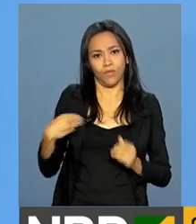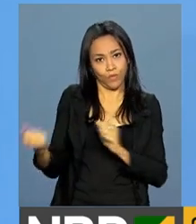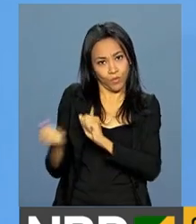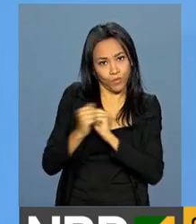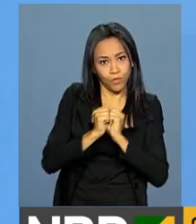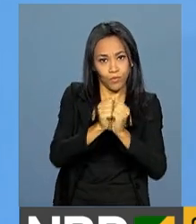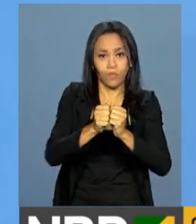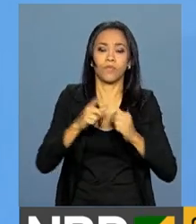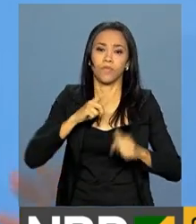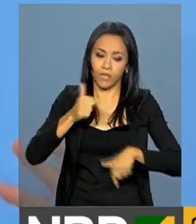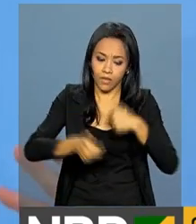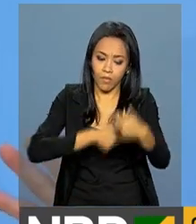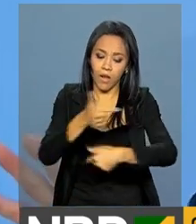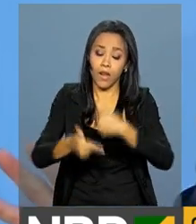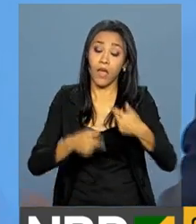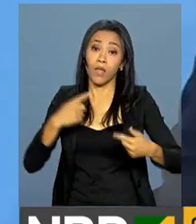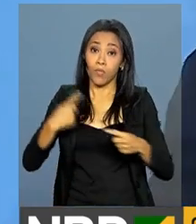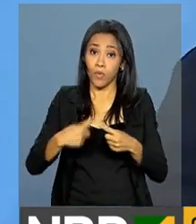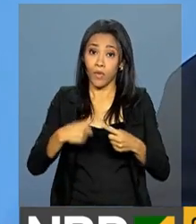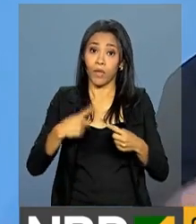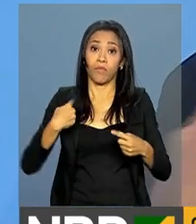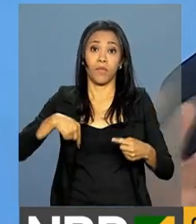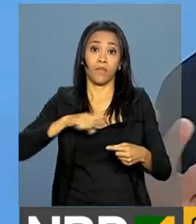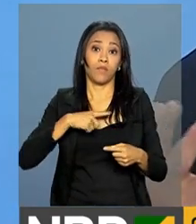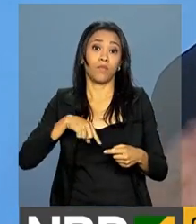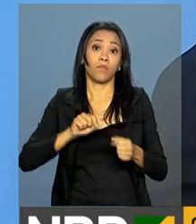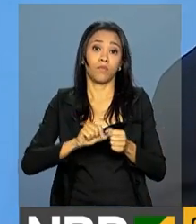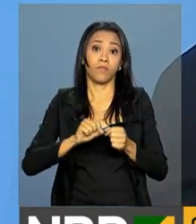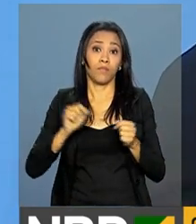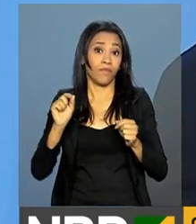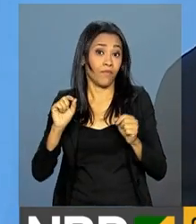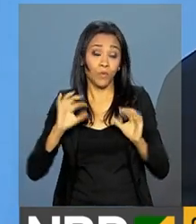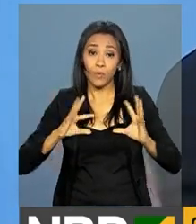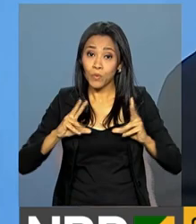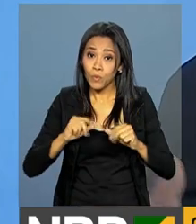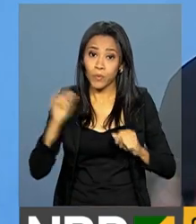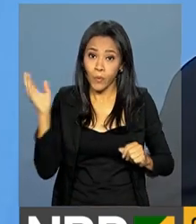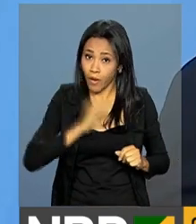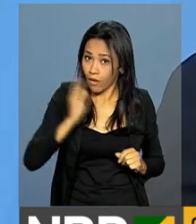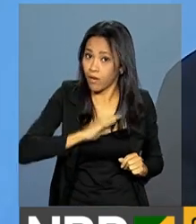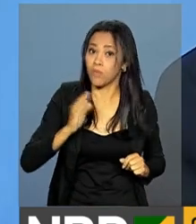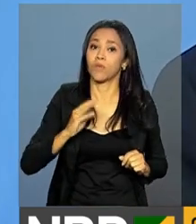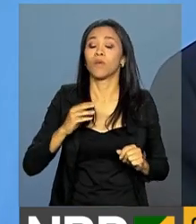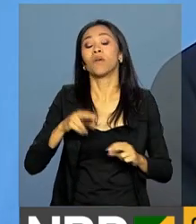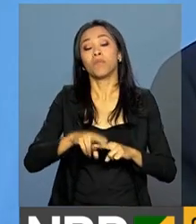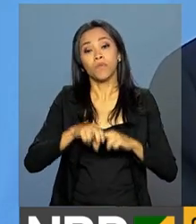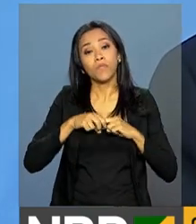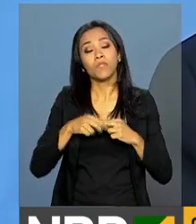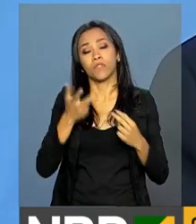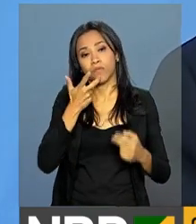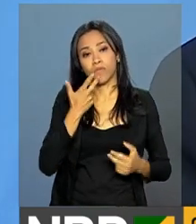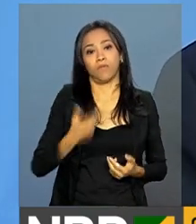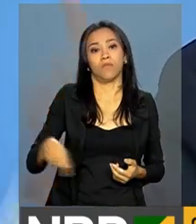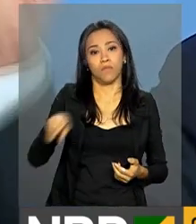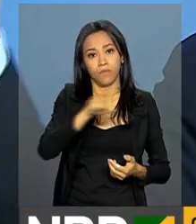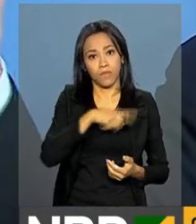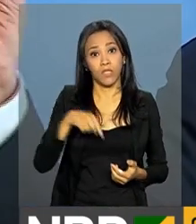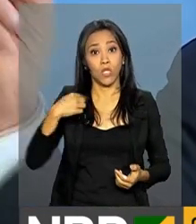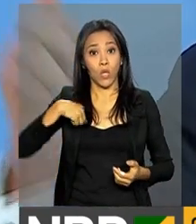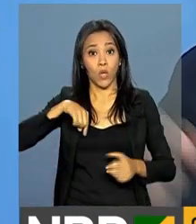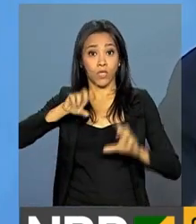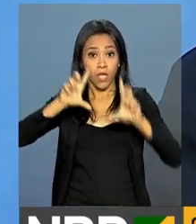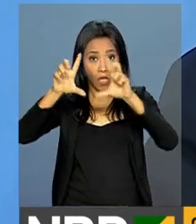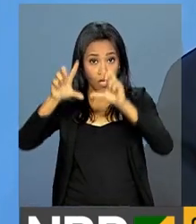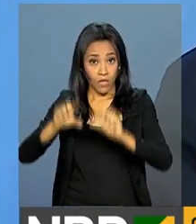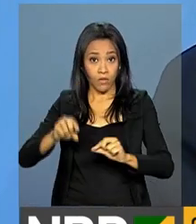nós precisamos fazer tudo rapidamente. Não foi sem razão que nós conseguimos, convenhamos, permitam-me dizê-lo, reduzir a